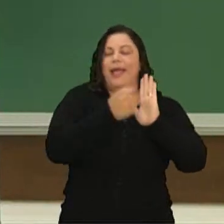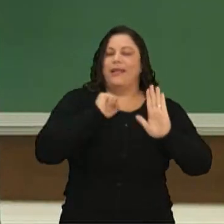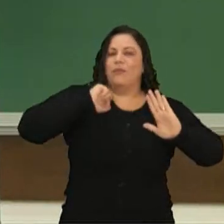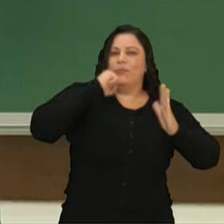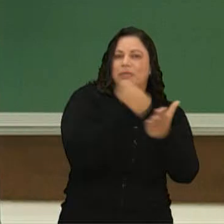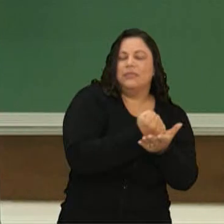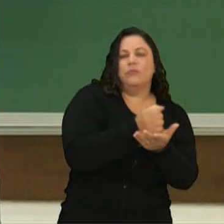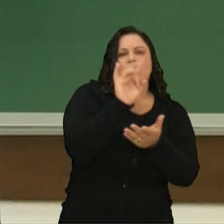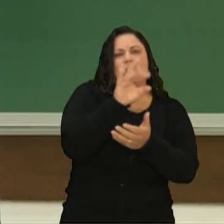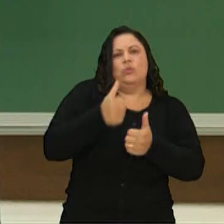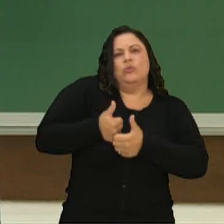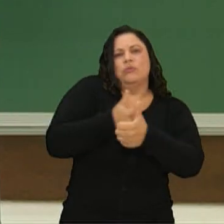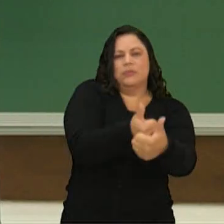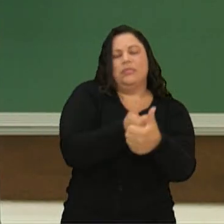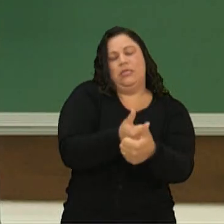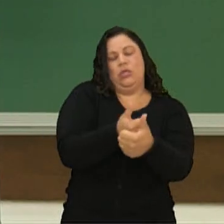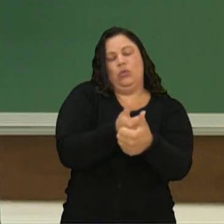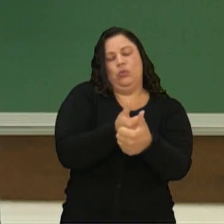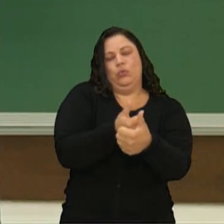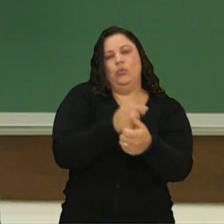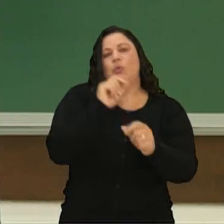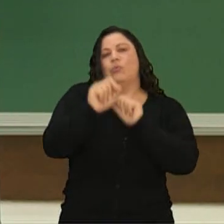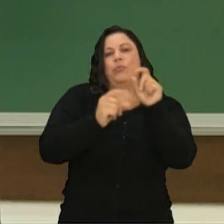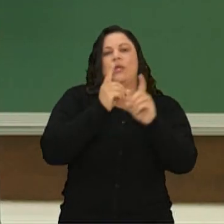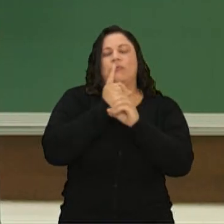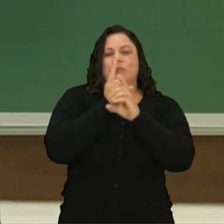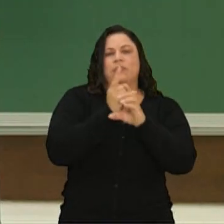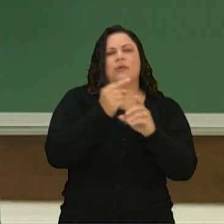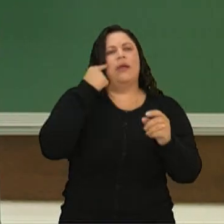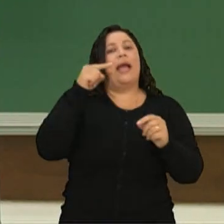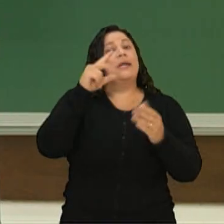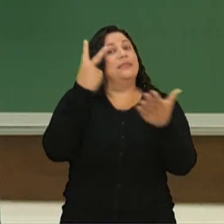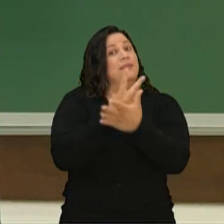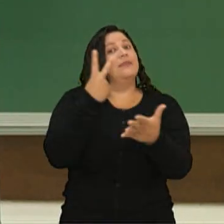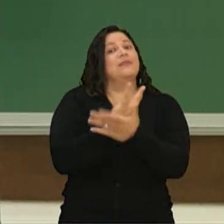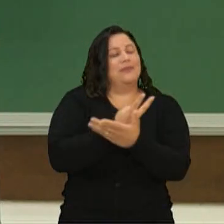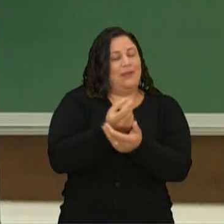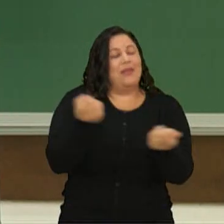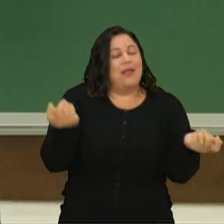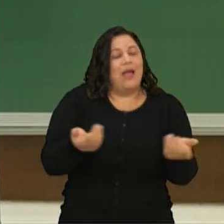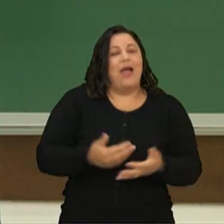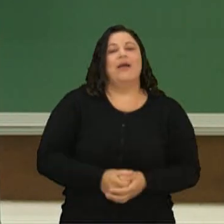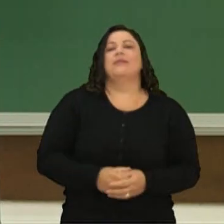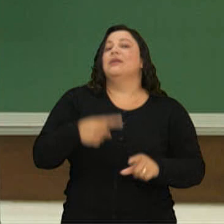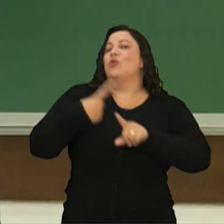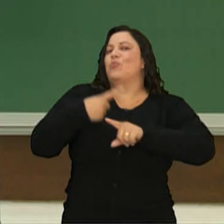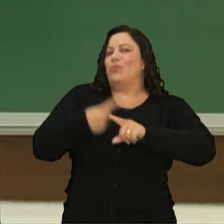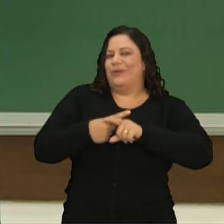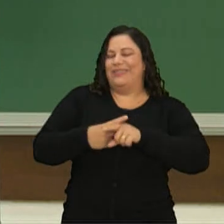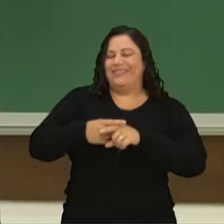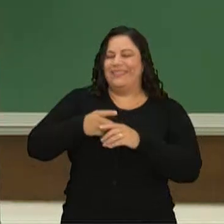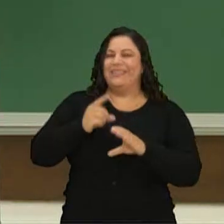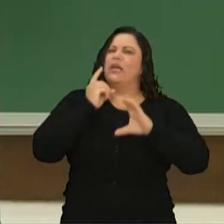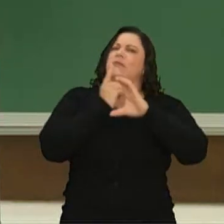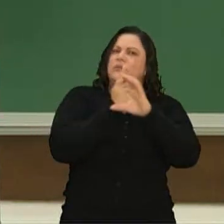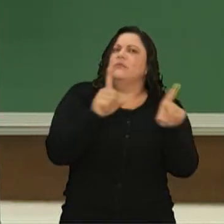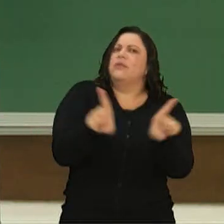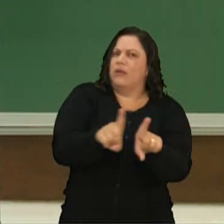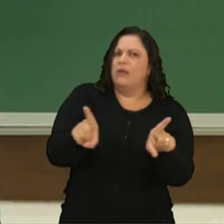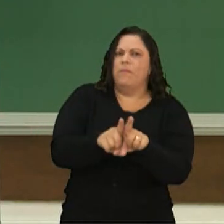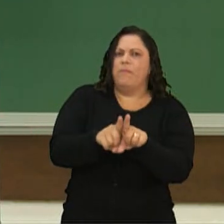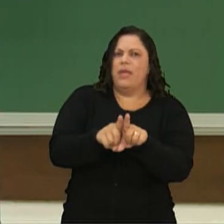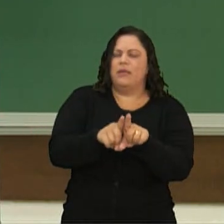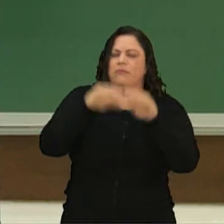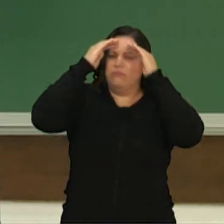judeus. Cristãos e muçulmanos não seguem esses mandamentos. Está errado? Porque os cristãos e muçulmanos também seguem